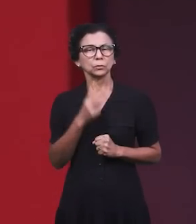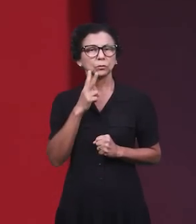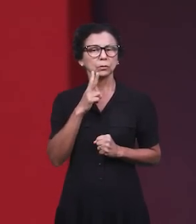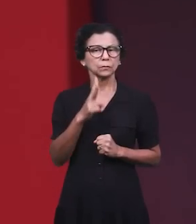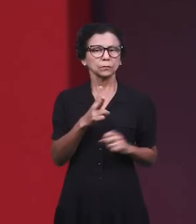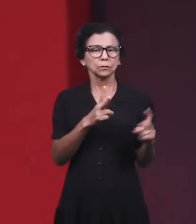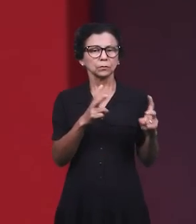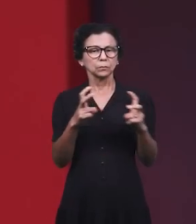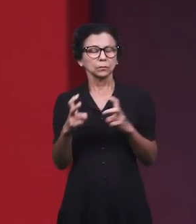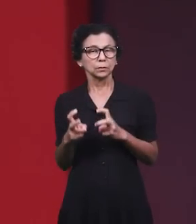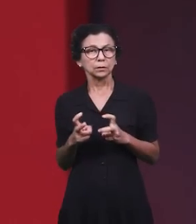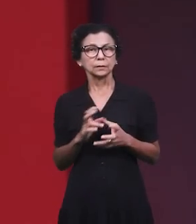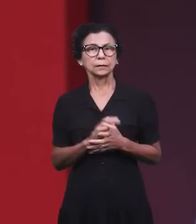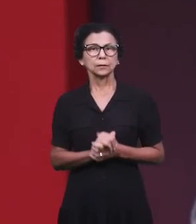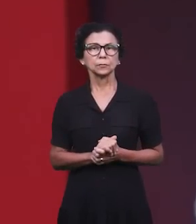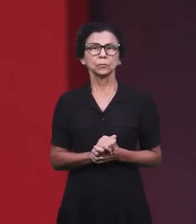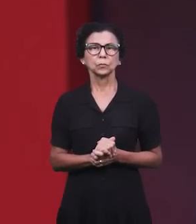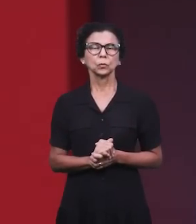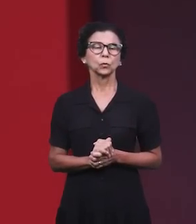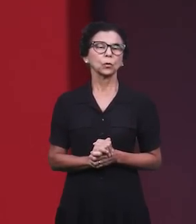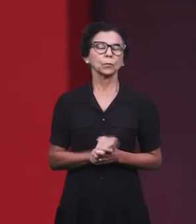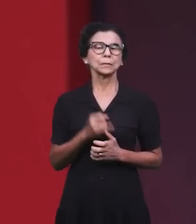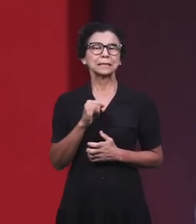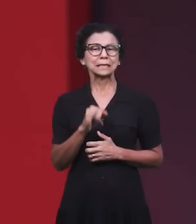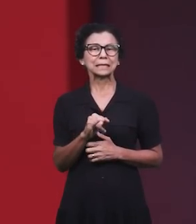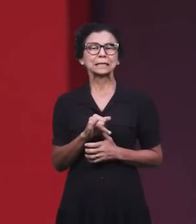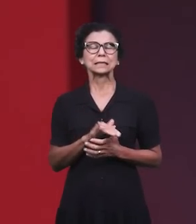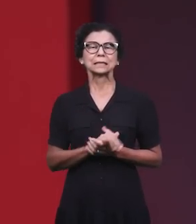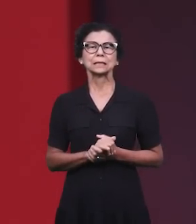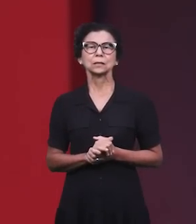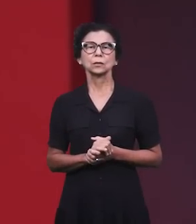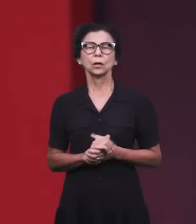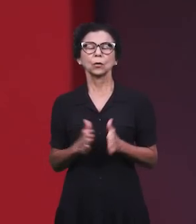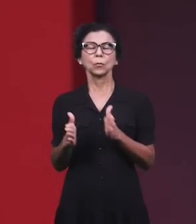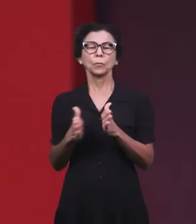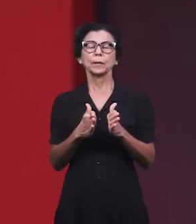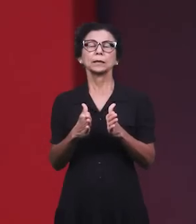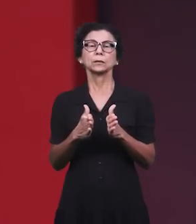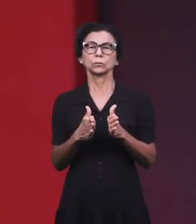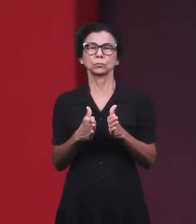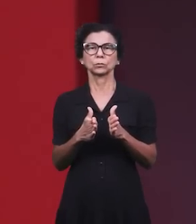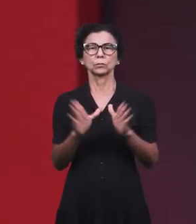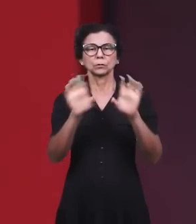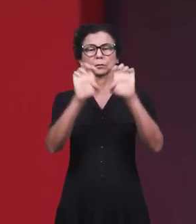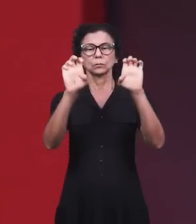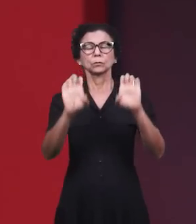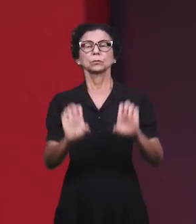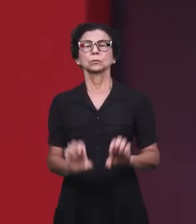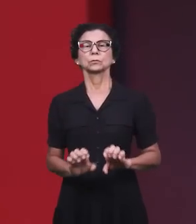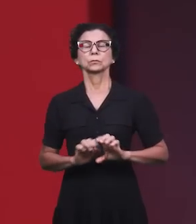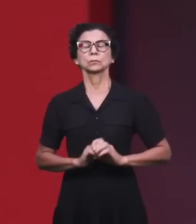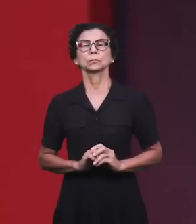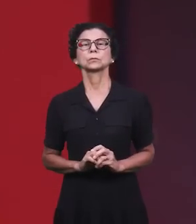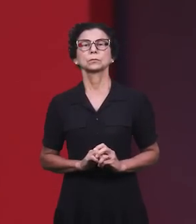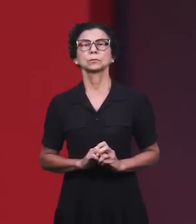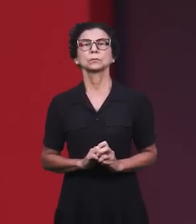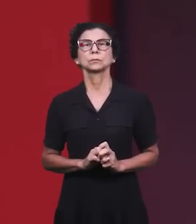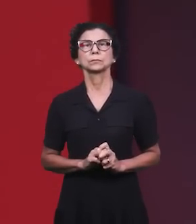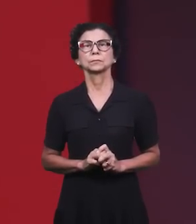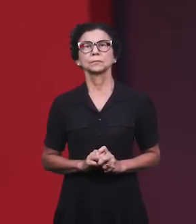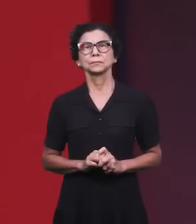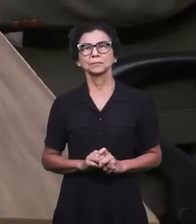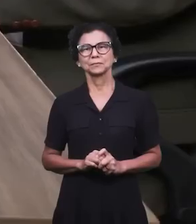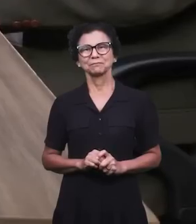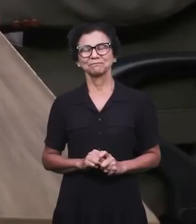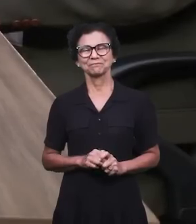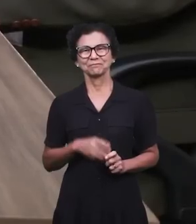da questão sobre a manutenção é a vida útil da estrutura, né? Eu vou citar um exemplo aqui muito interessante que a gente comenta